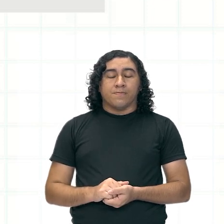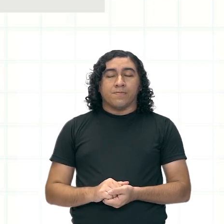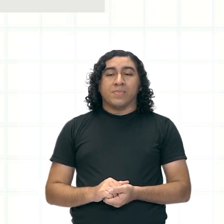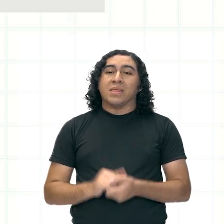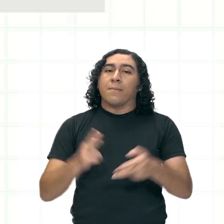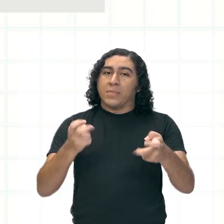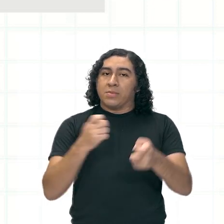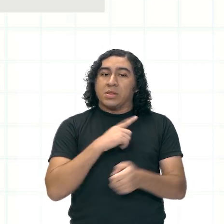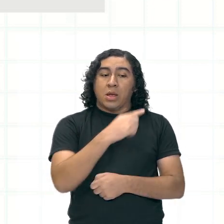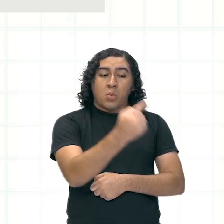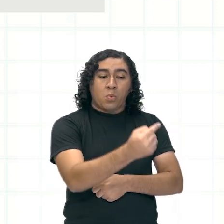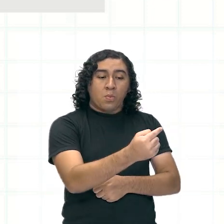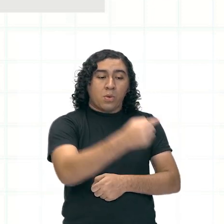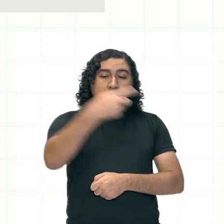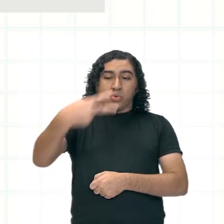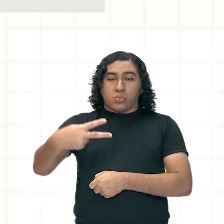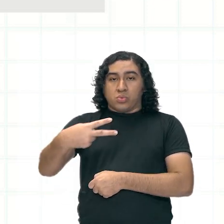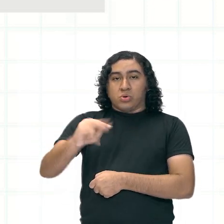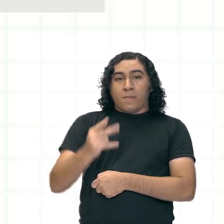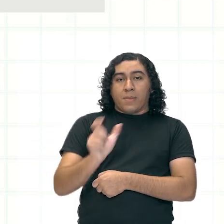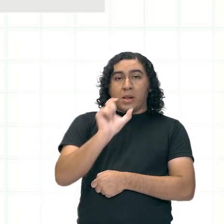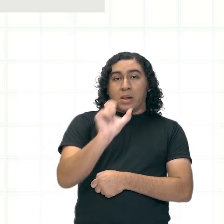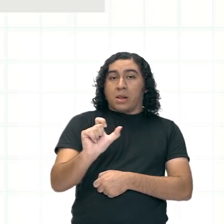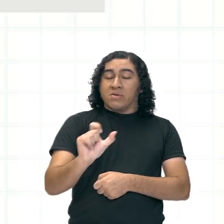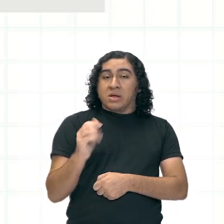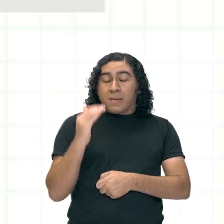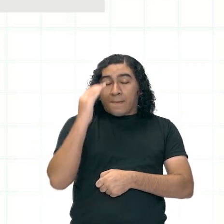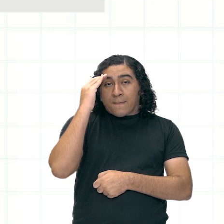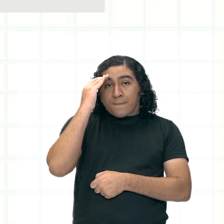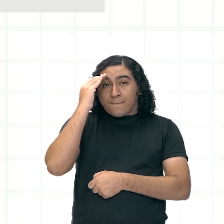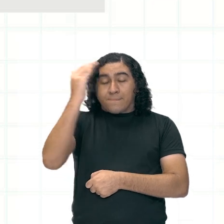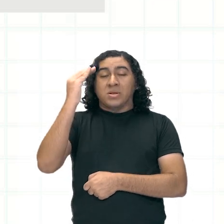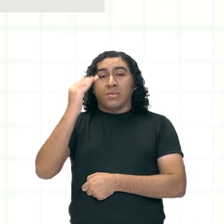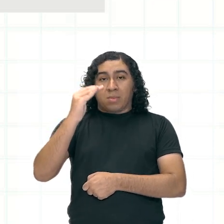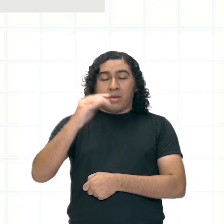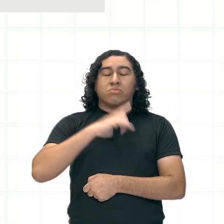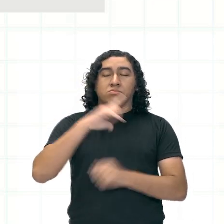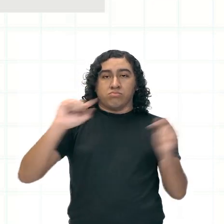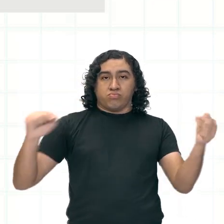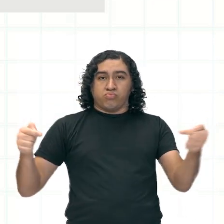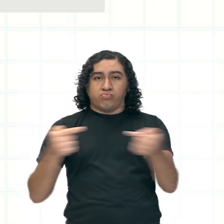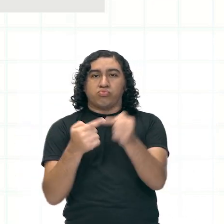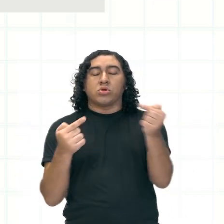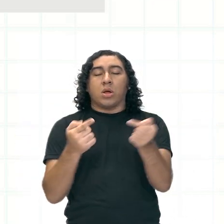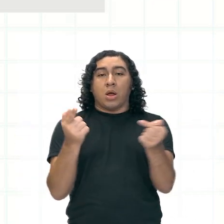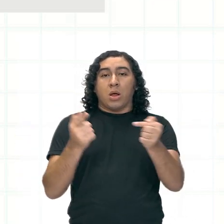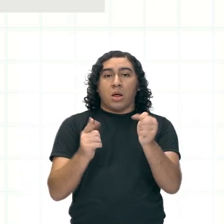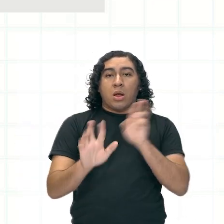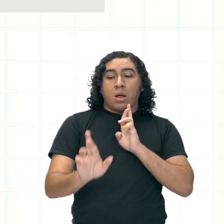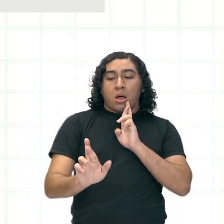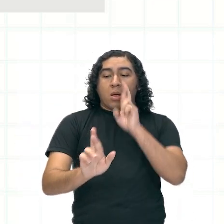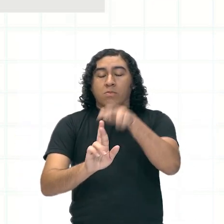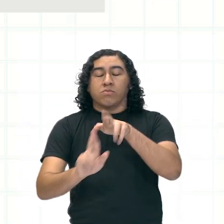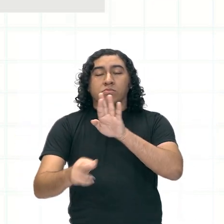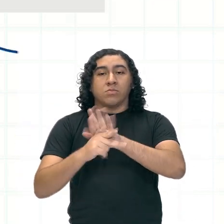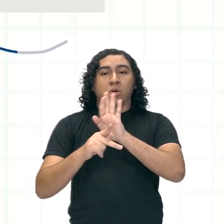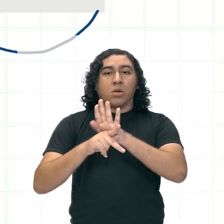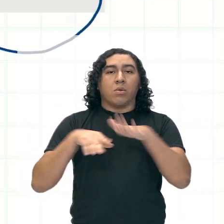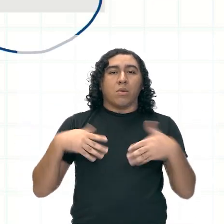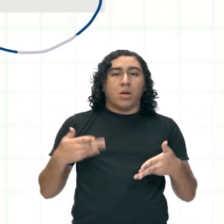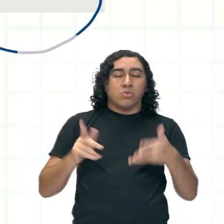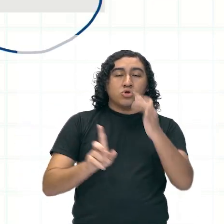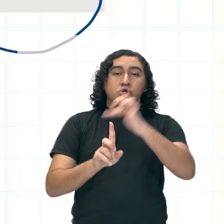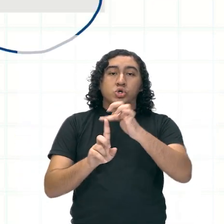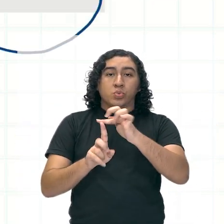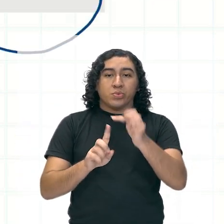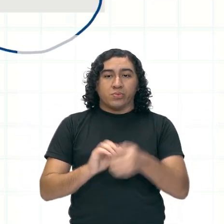Observem que eu tenho 2 núcleos, 2 palavras exercendo aí a função de núcleo, então meu sujeito será do